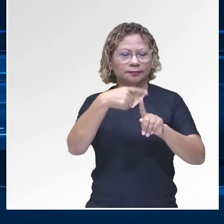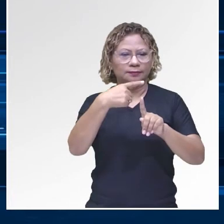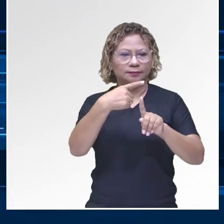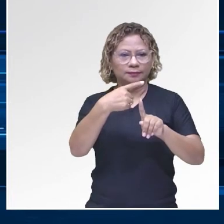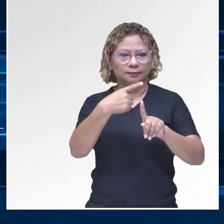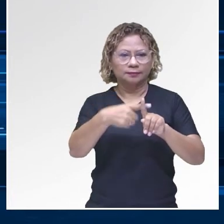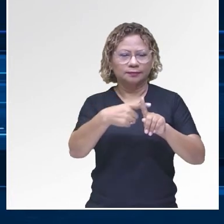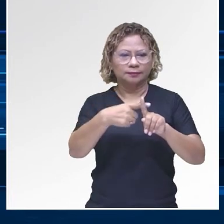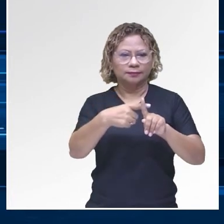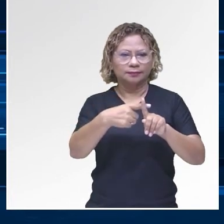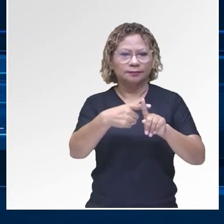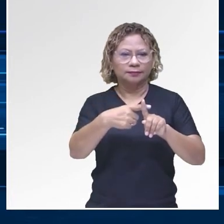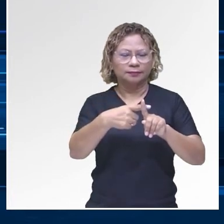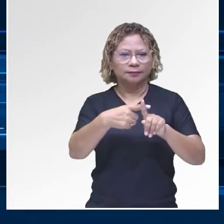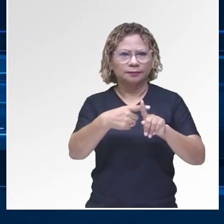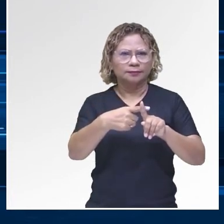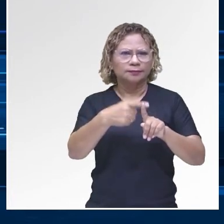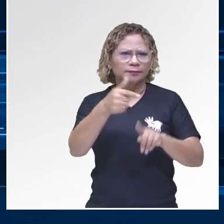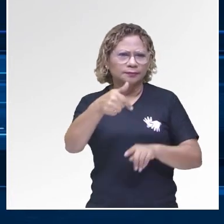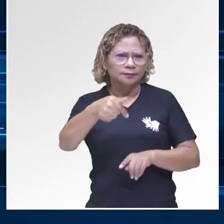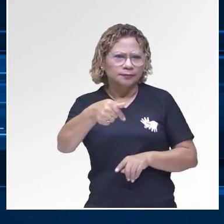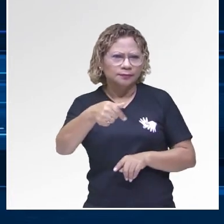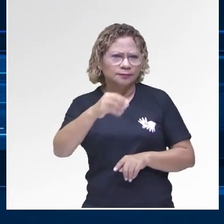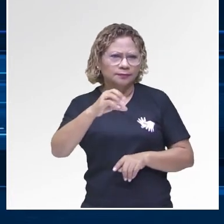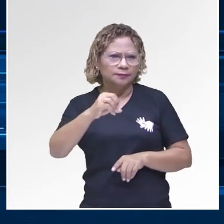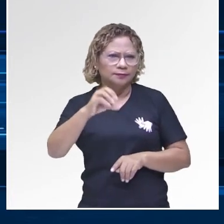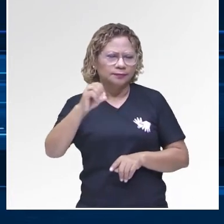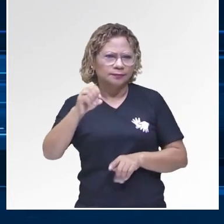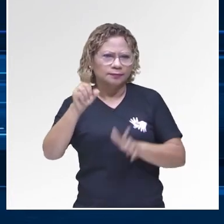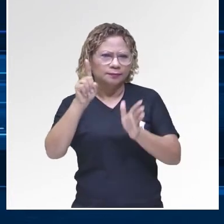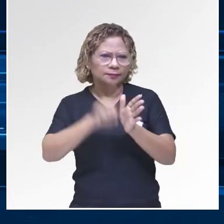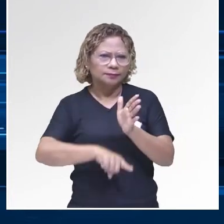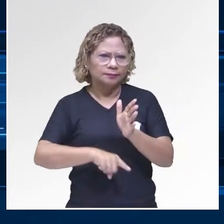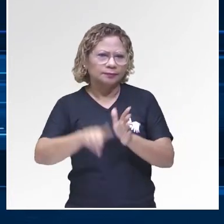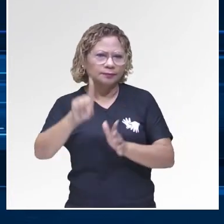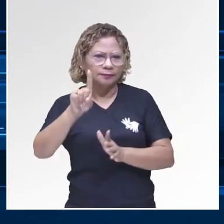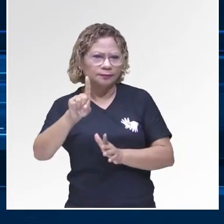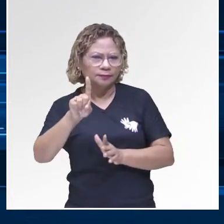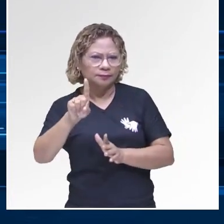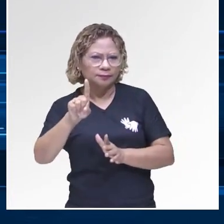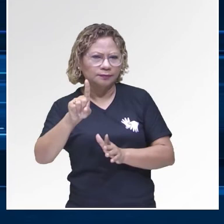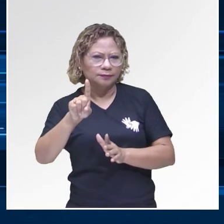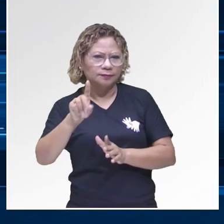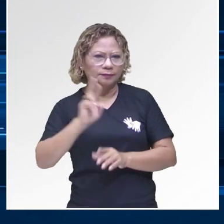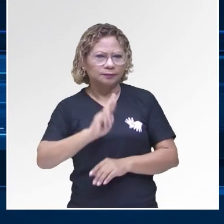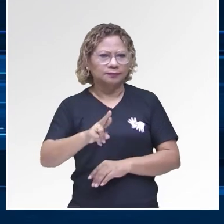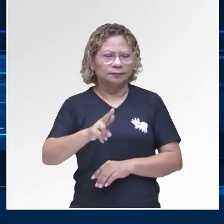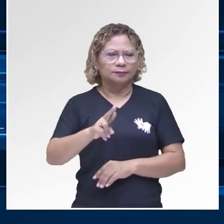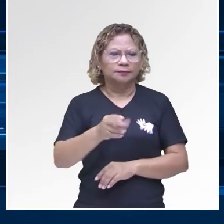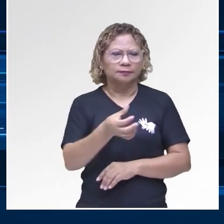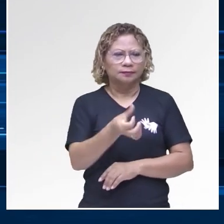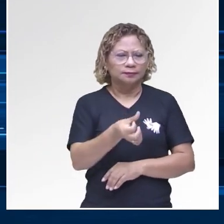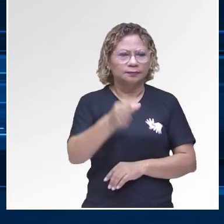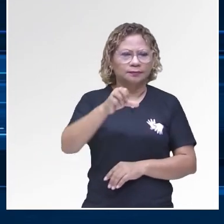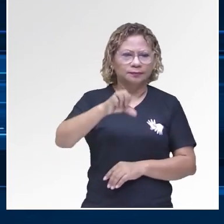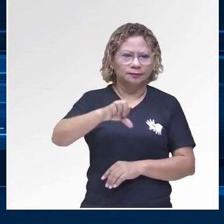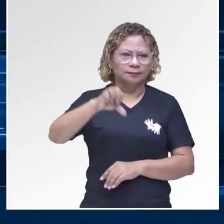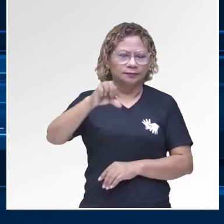O A índice 700 vai ser igual a 3, multiplicando aqui 699 por 4, vamos